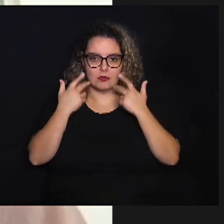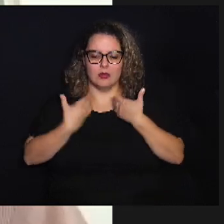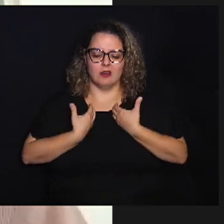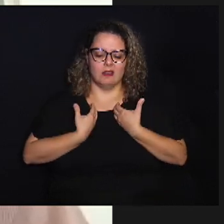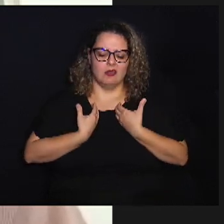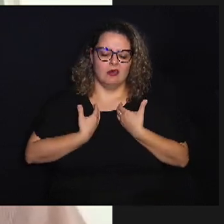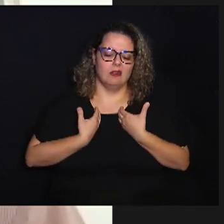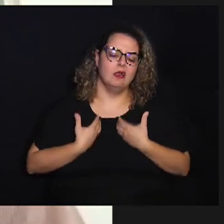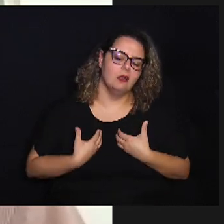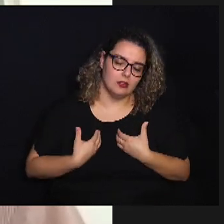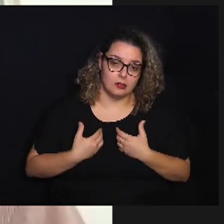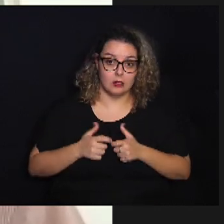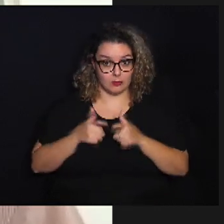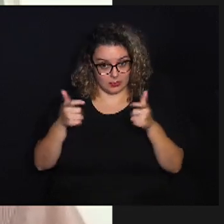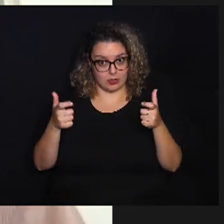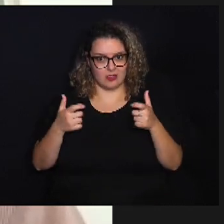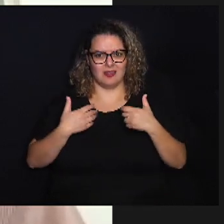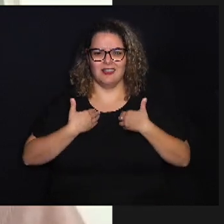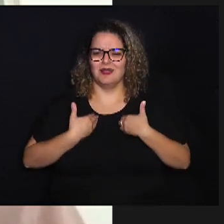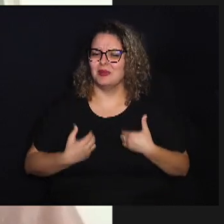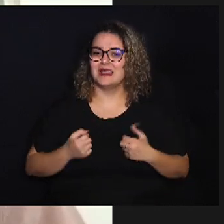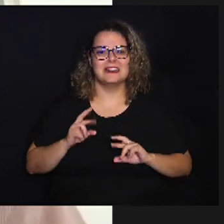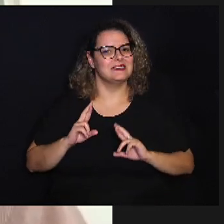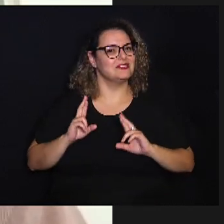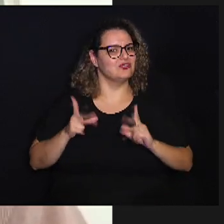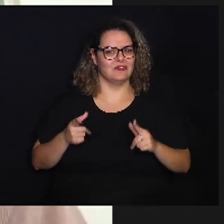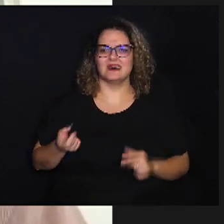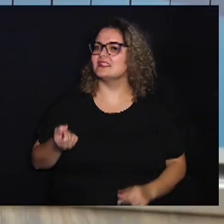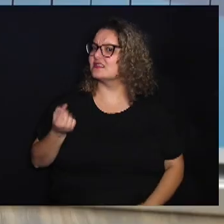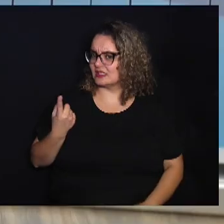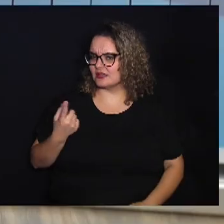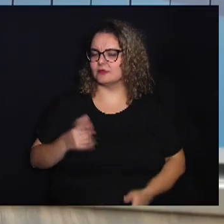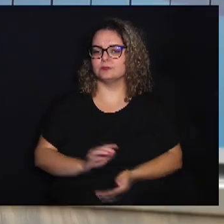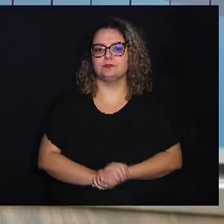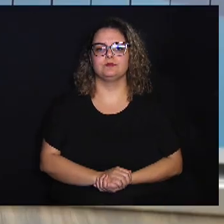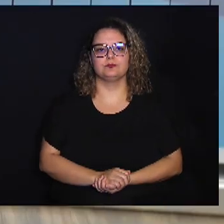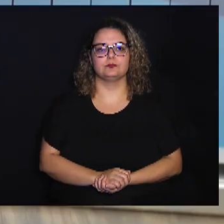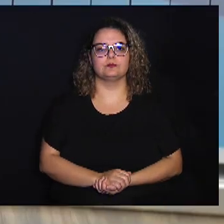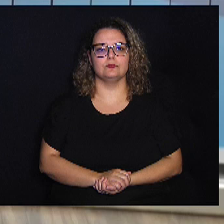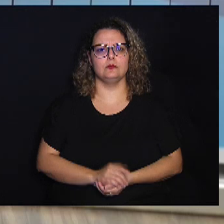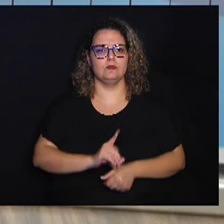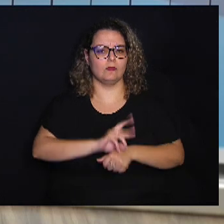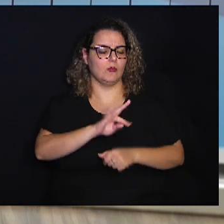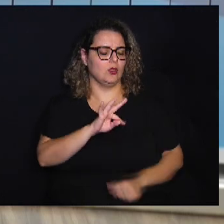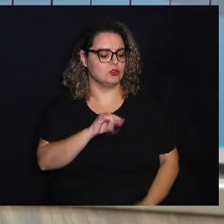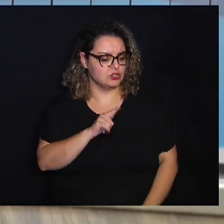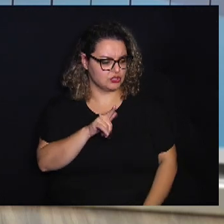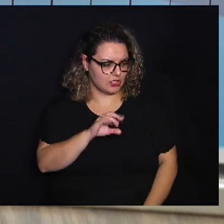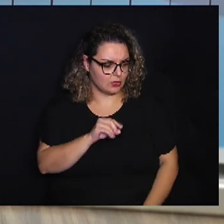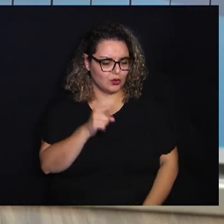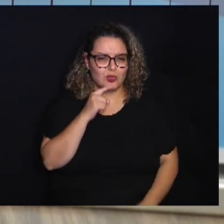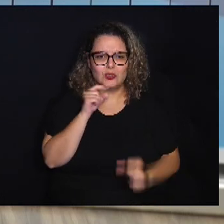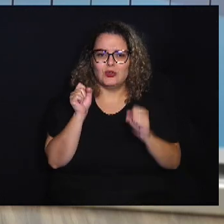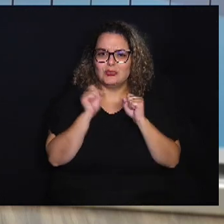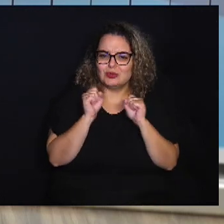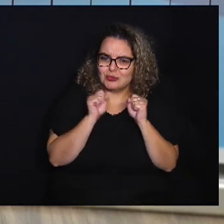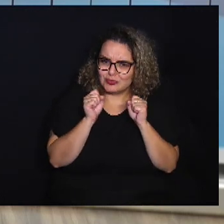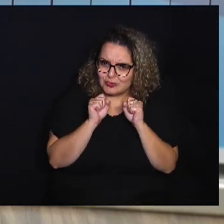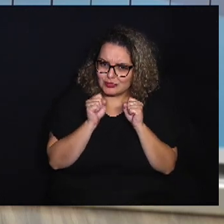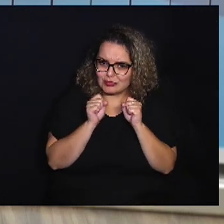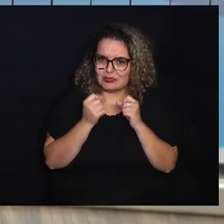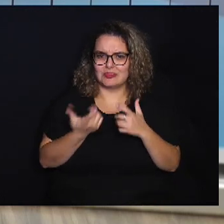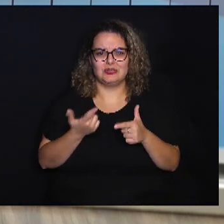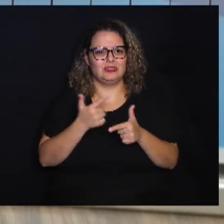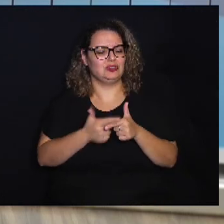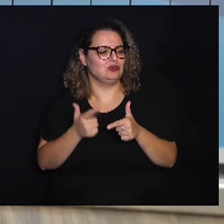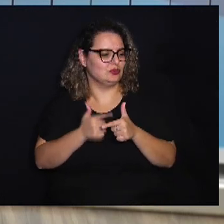se sobrepõe, é aquele cansaço desproporcional. É, doutor Tiago, agora no frio, né, os casos de